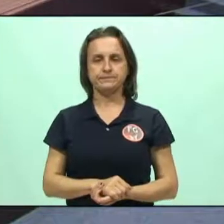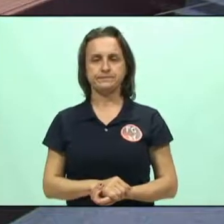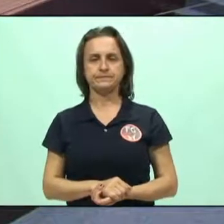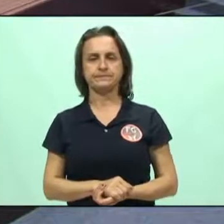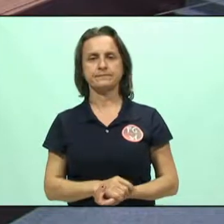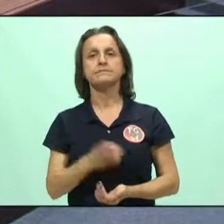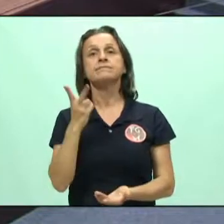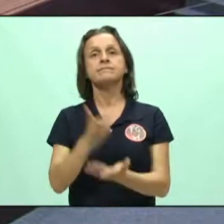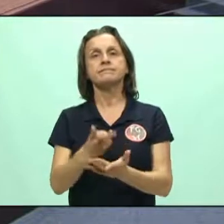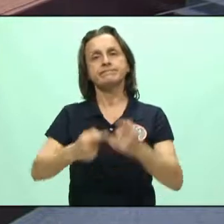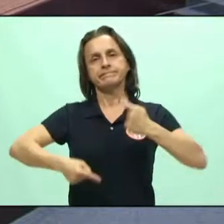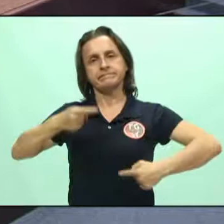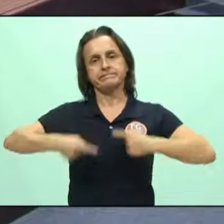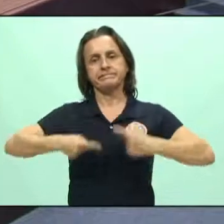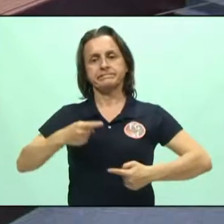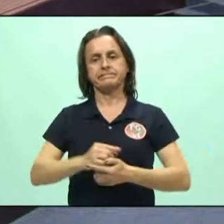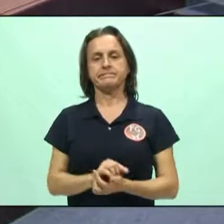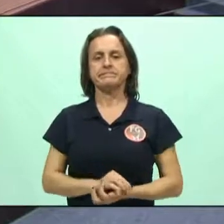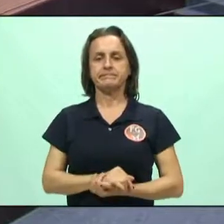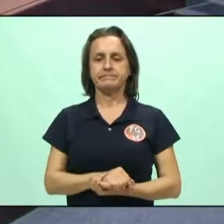continue discussão